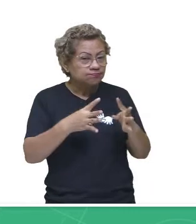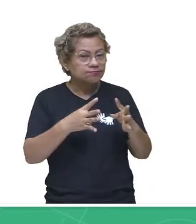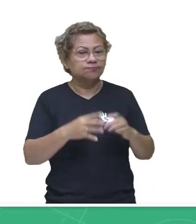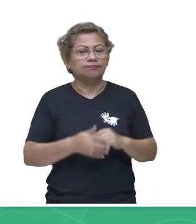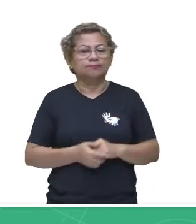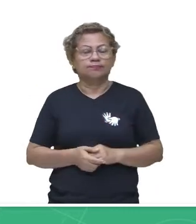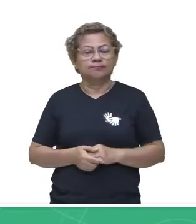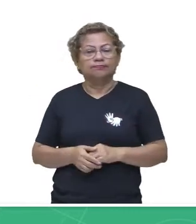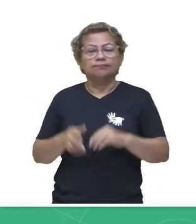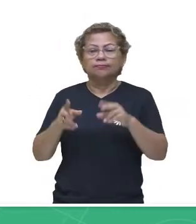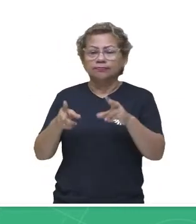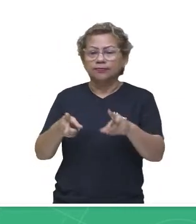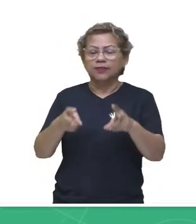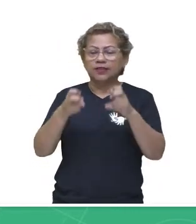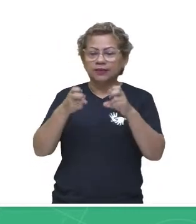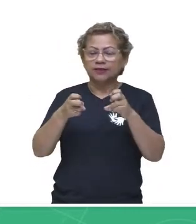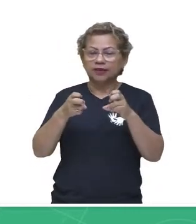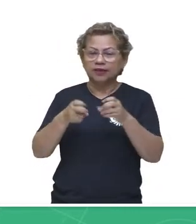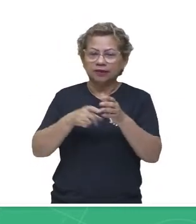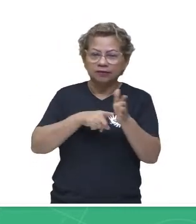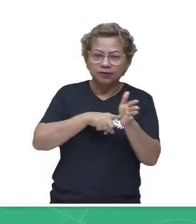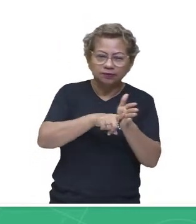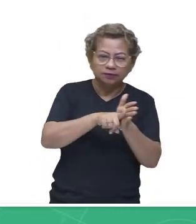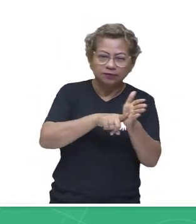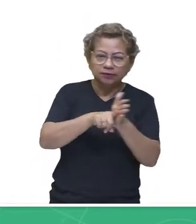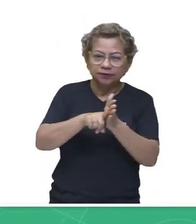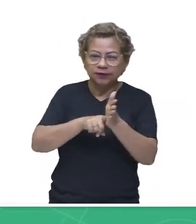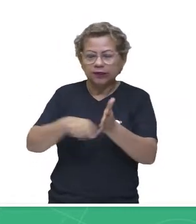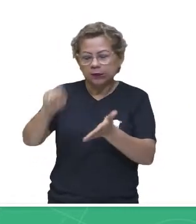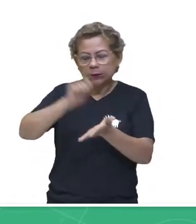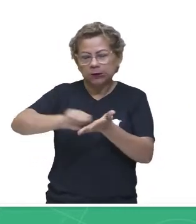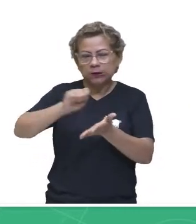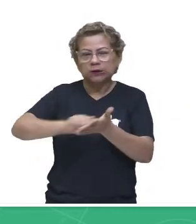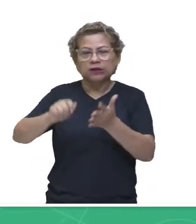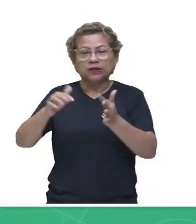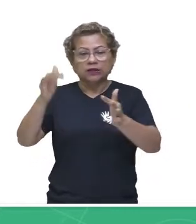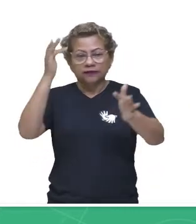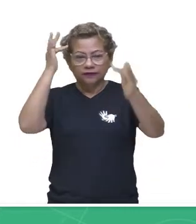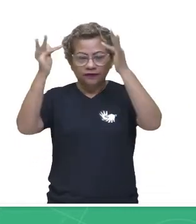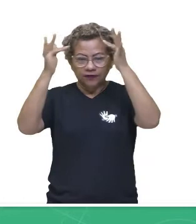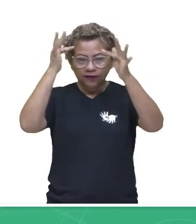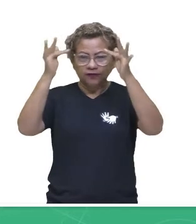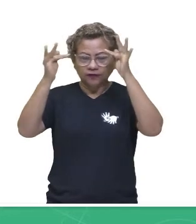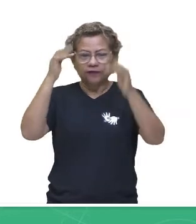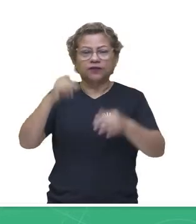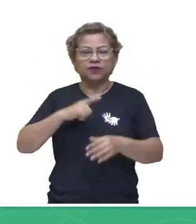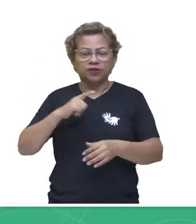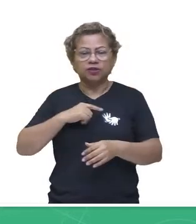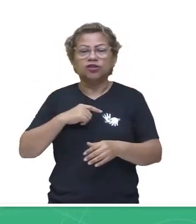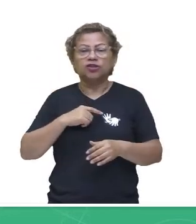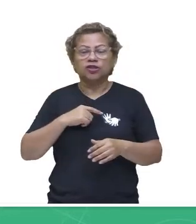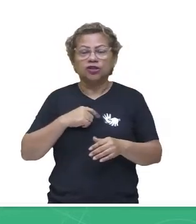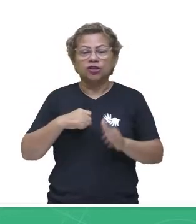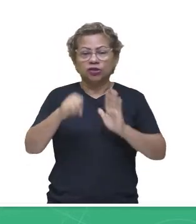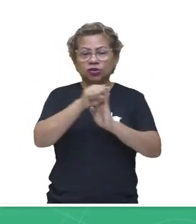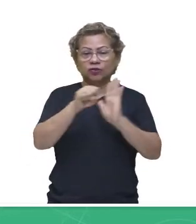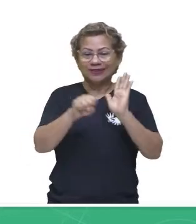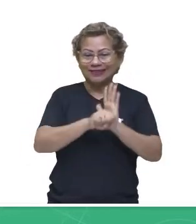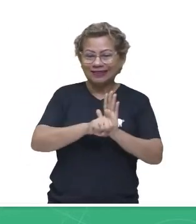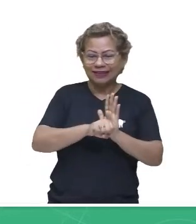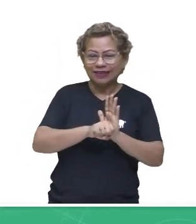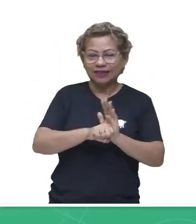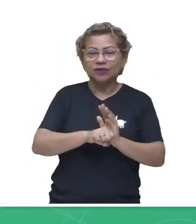percebe-se na análise dos escritos filosóficos que surgiram durante os séculos 13 e 19, uma